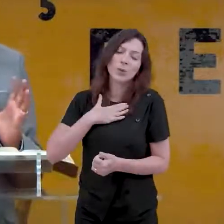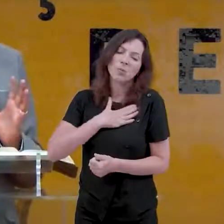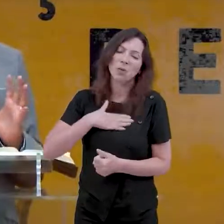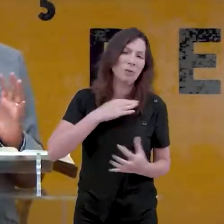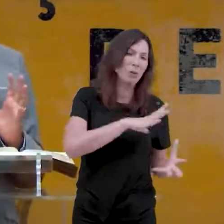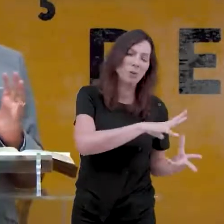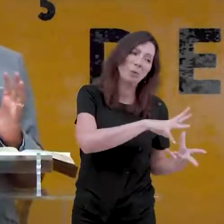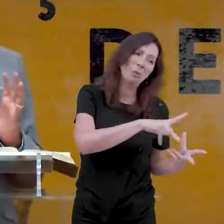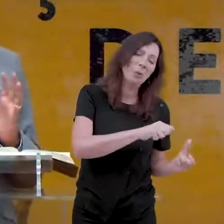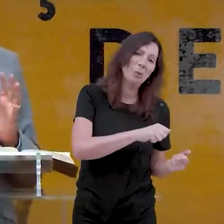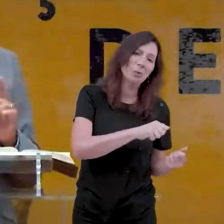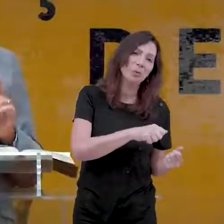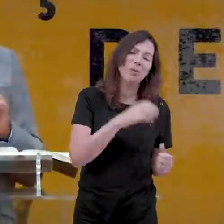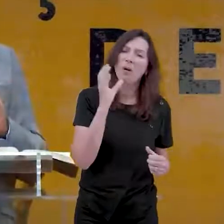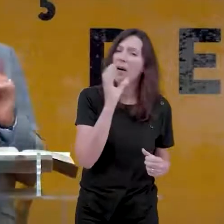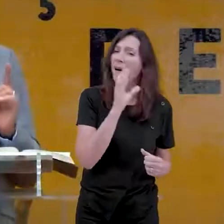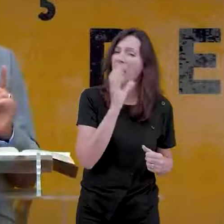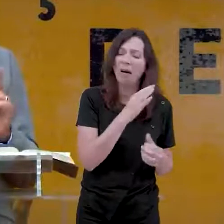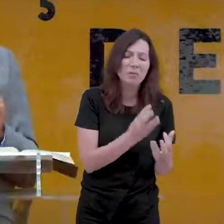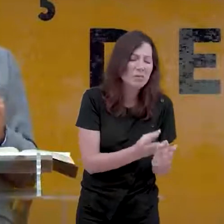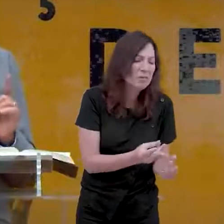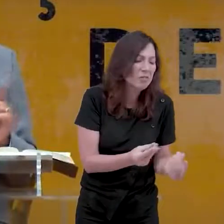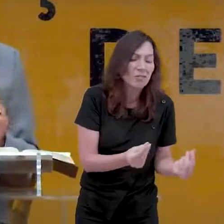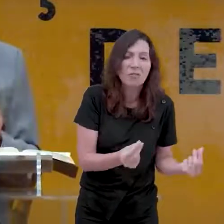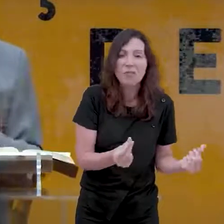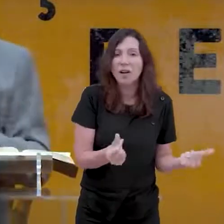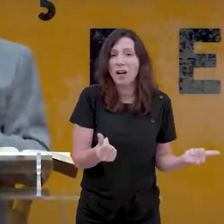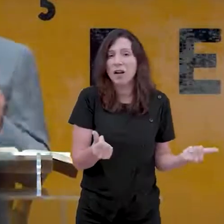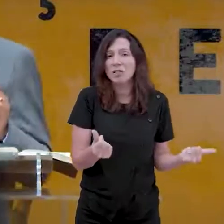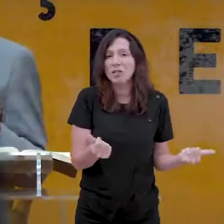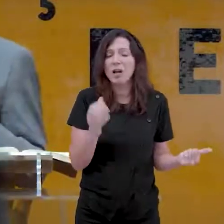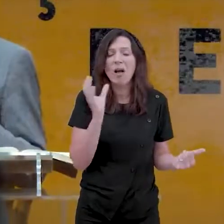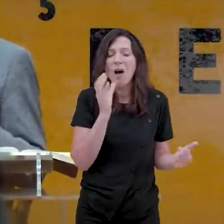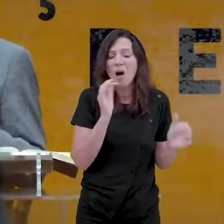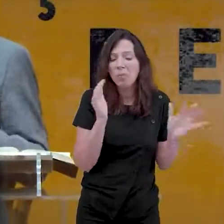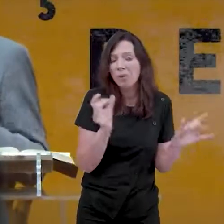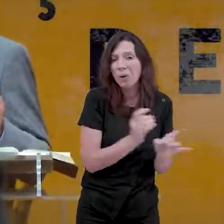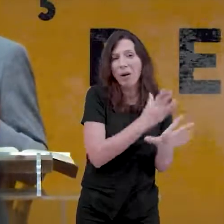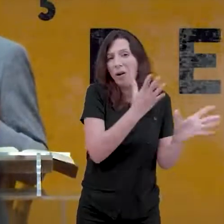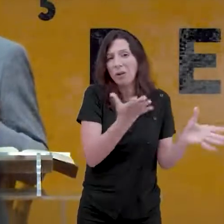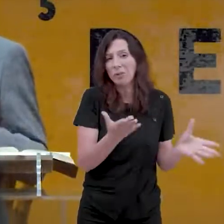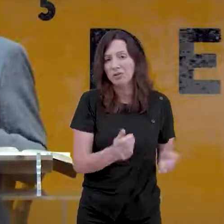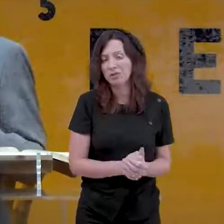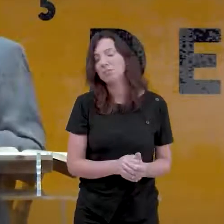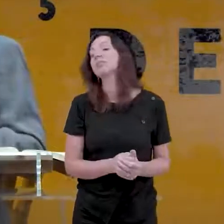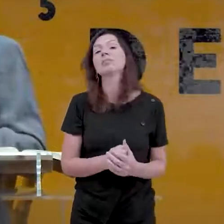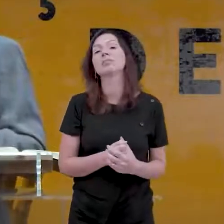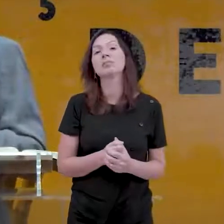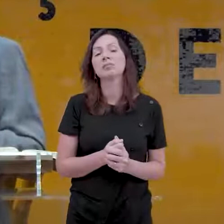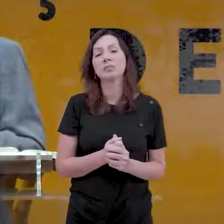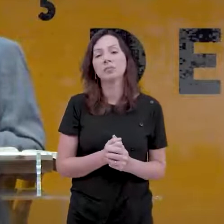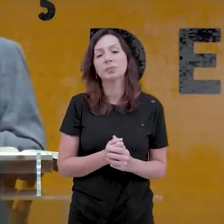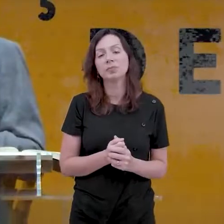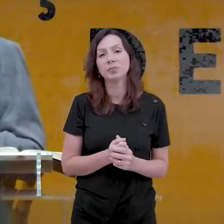podem trazer determinada alegria para você por um tempo, mas como dizia alguém, todas as maçãs do diabo são bonitas, mas elas têm bicho.